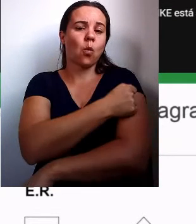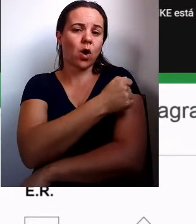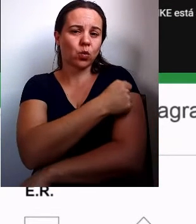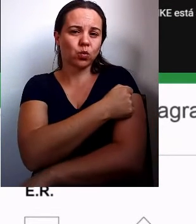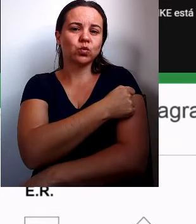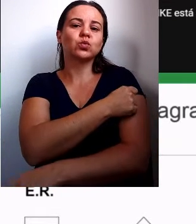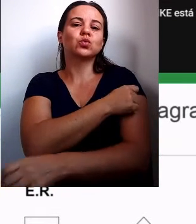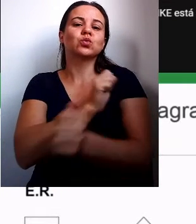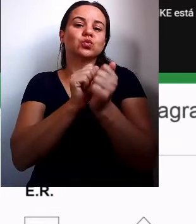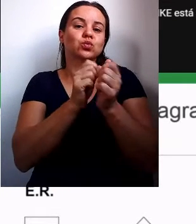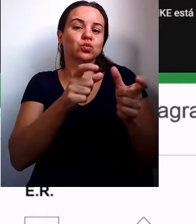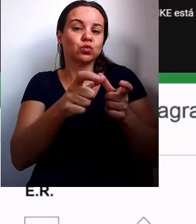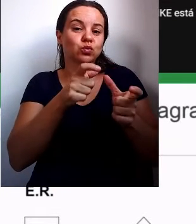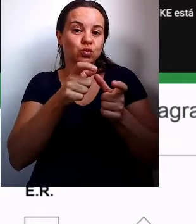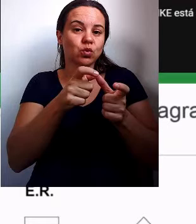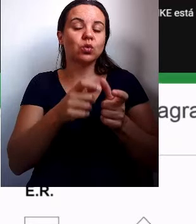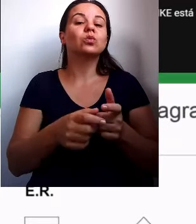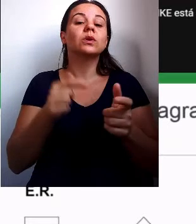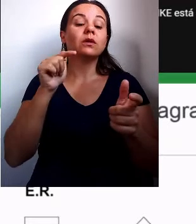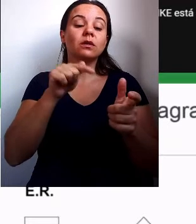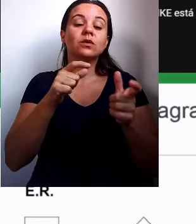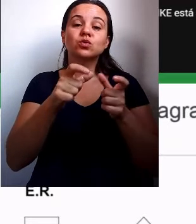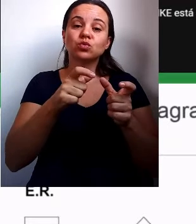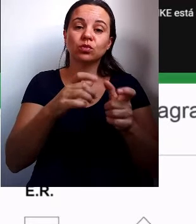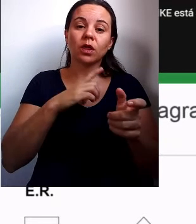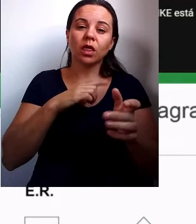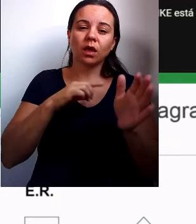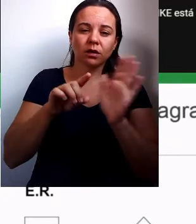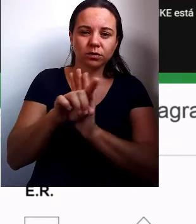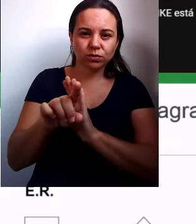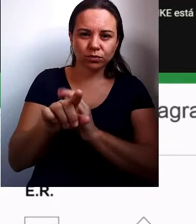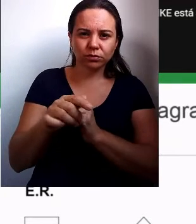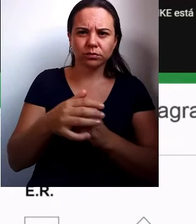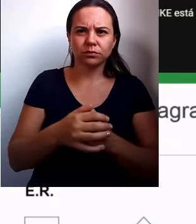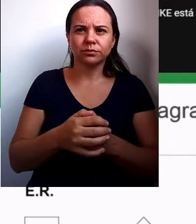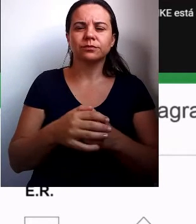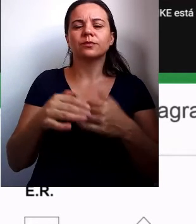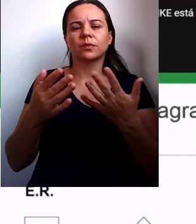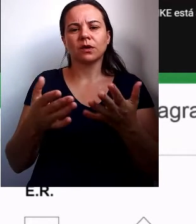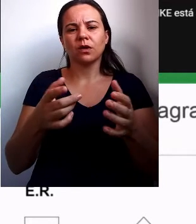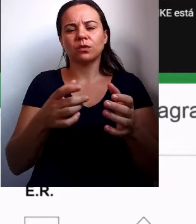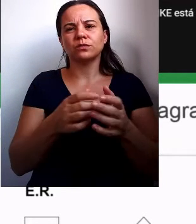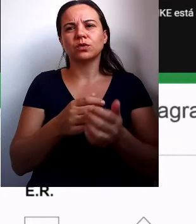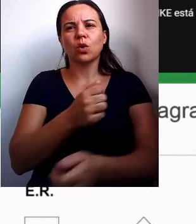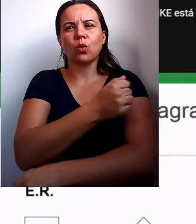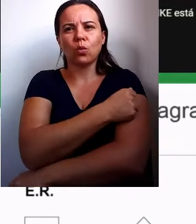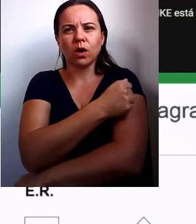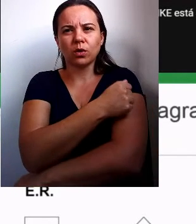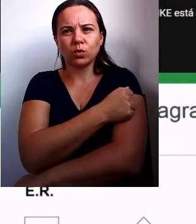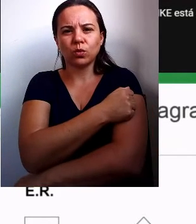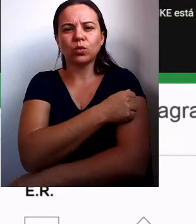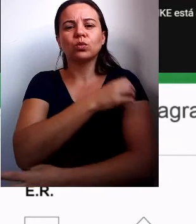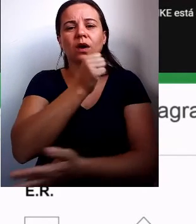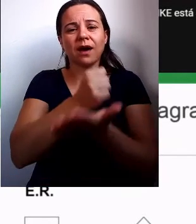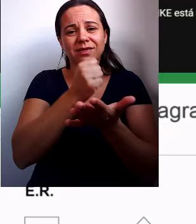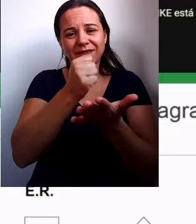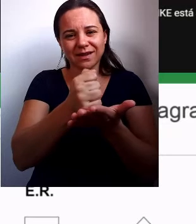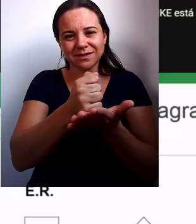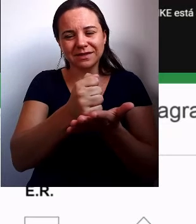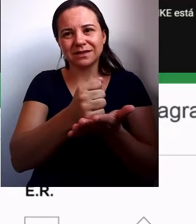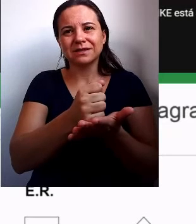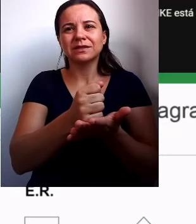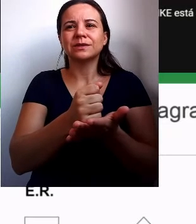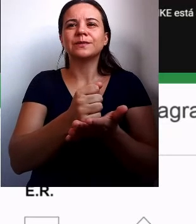aluno com o quiz, e nesse quiz então nós temos as questões, né? Então um aluno, né, vai